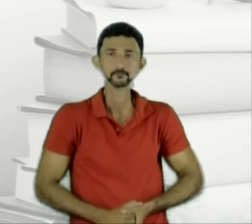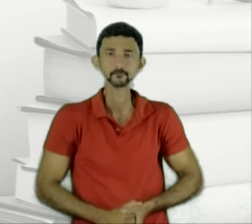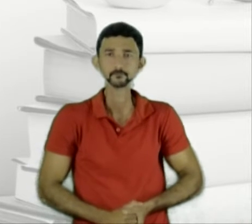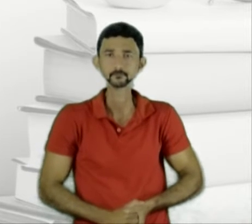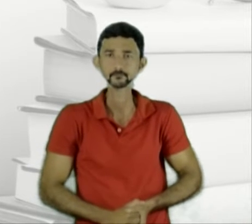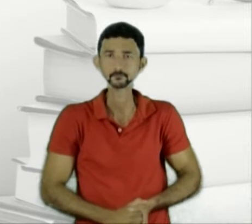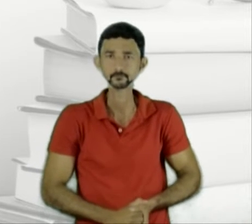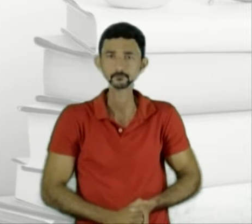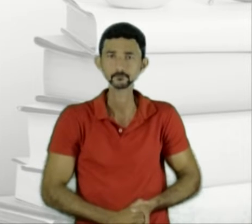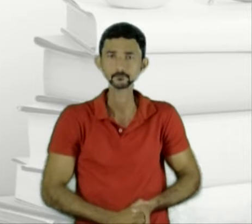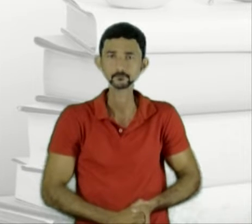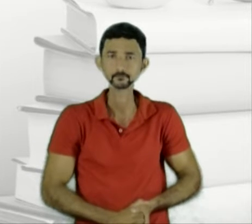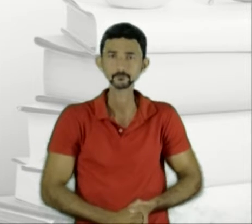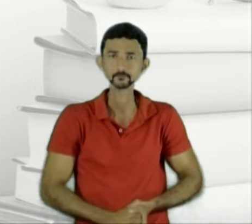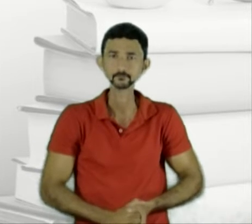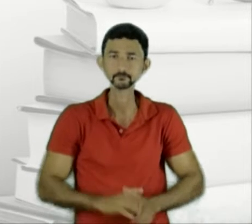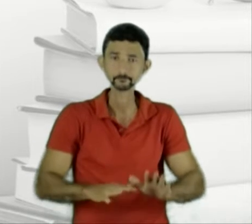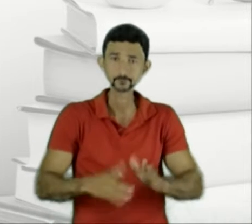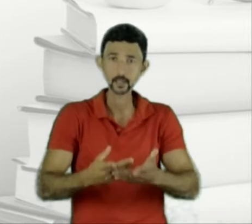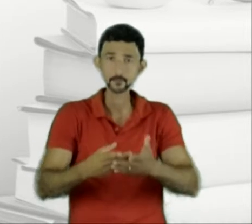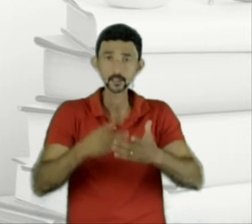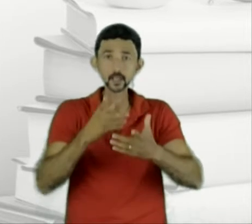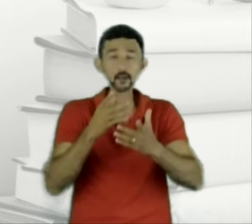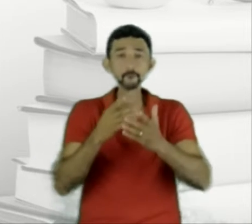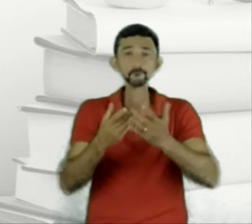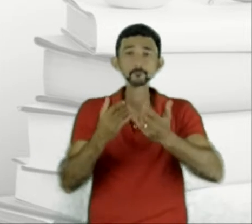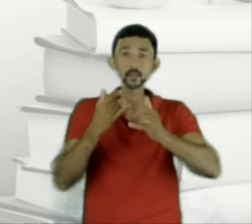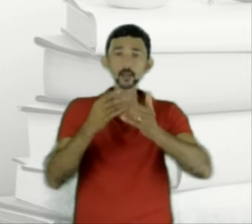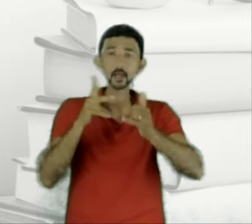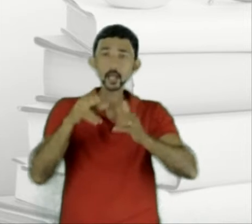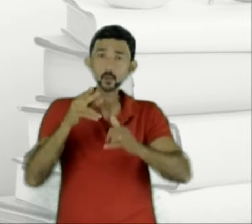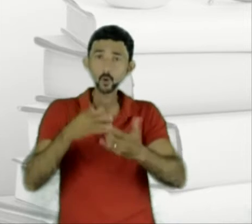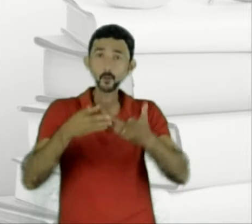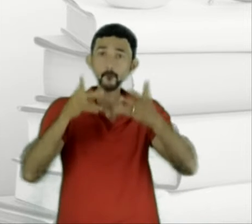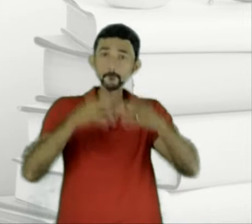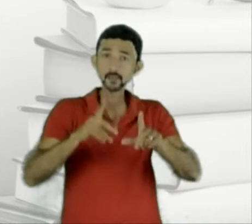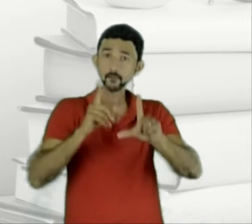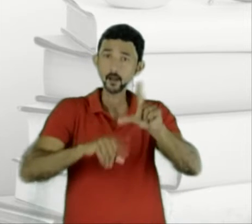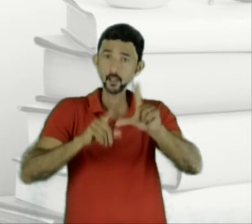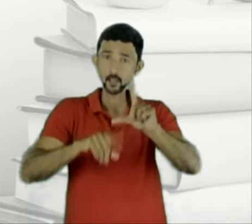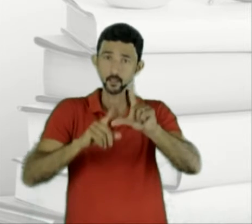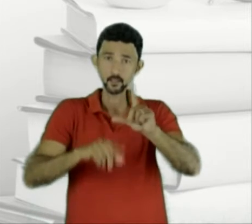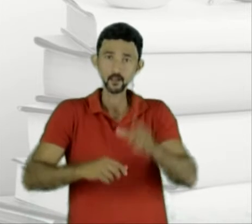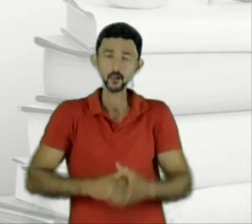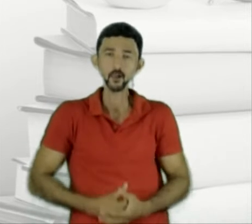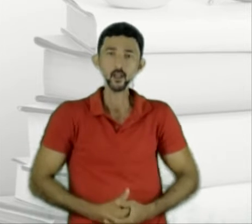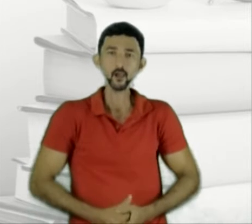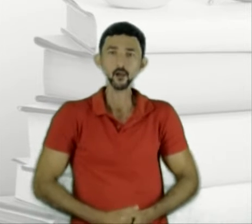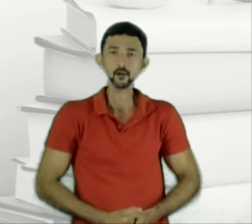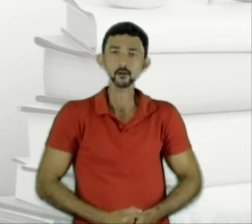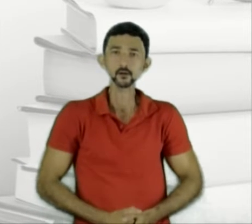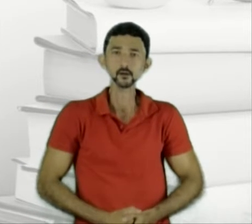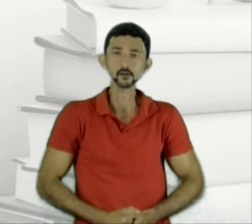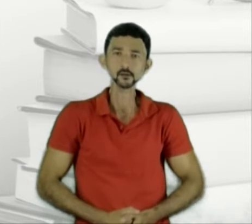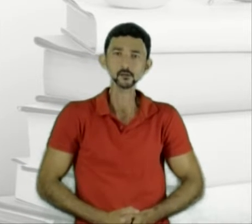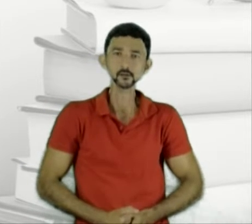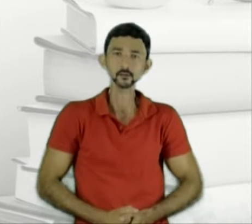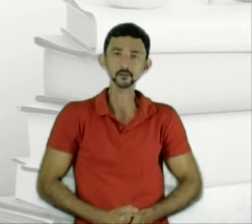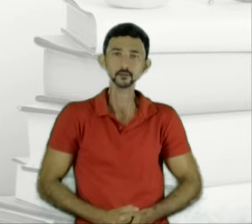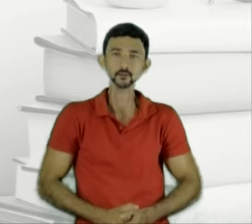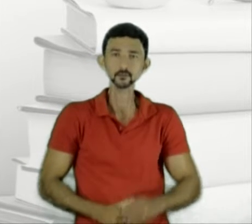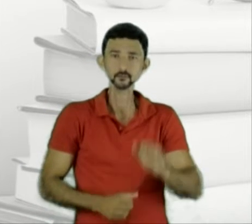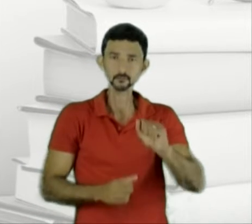os monômios. Lembrando que para ser semelhante, eles têm que ter a mesma parte literal. Então, a letra